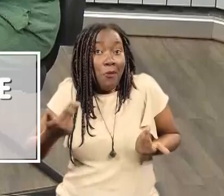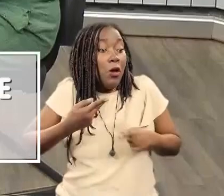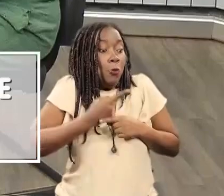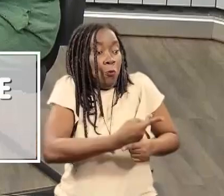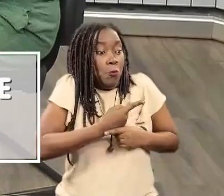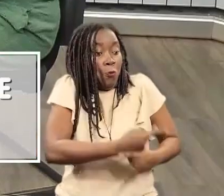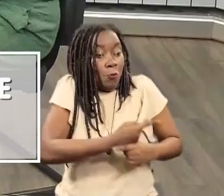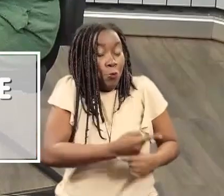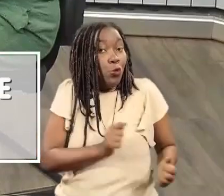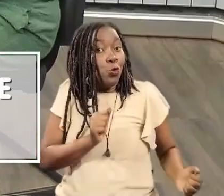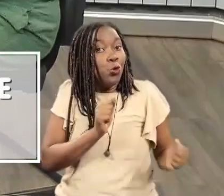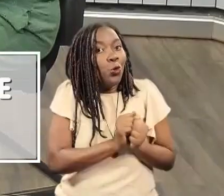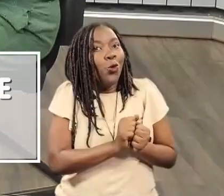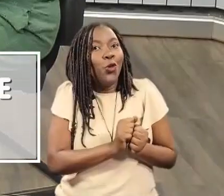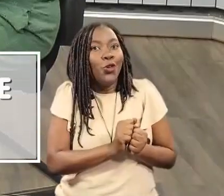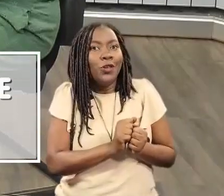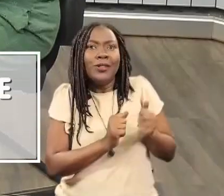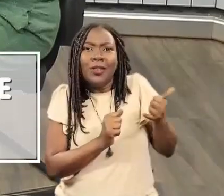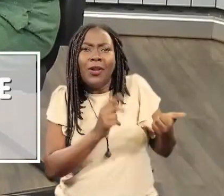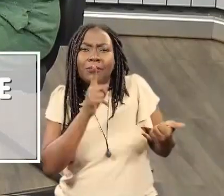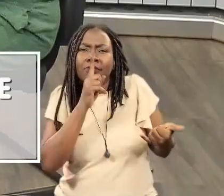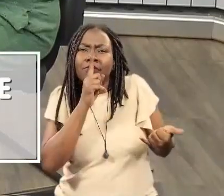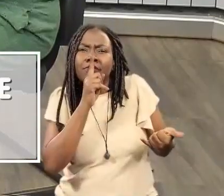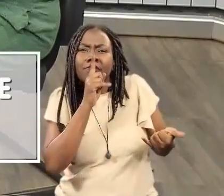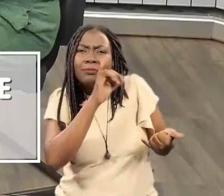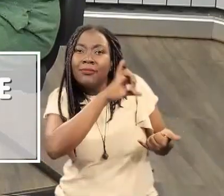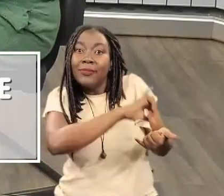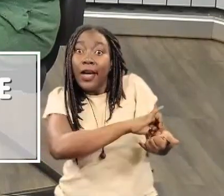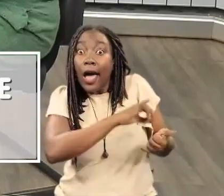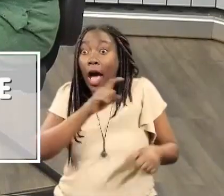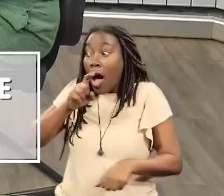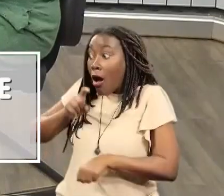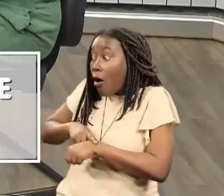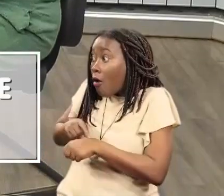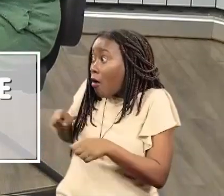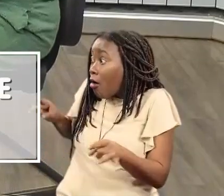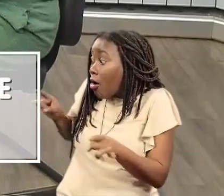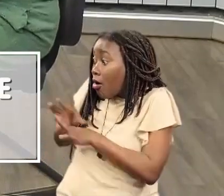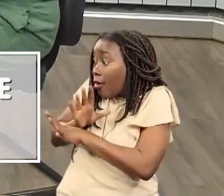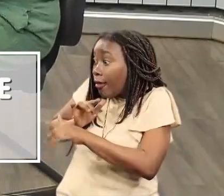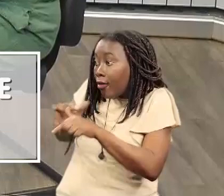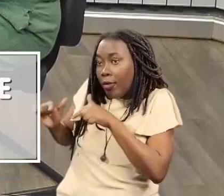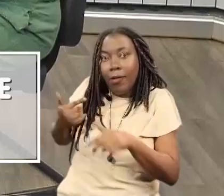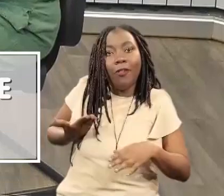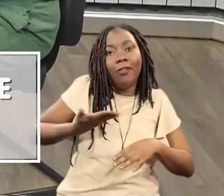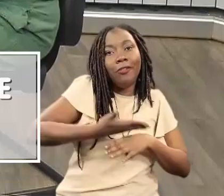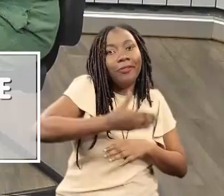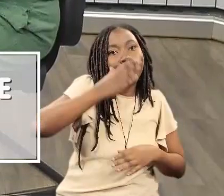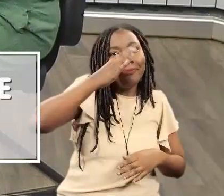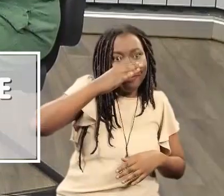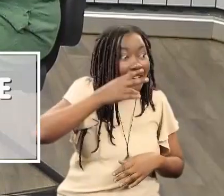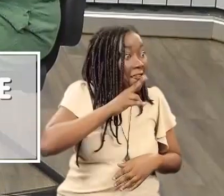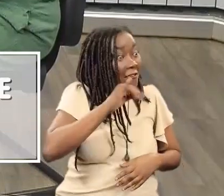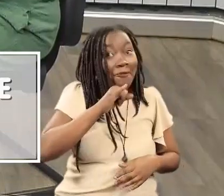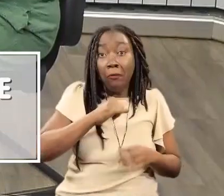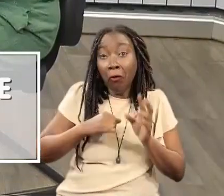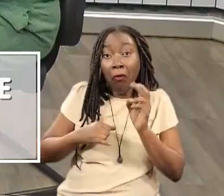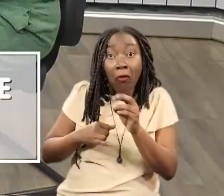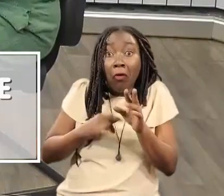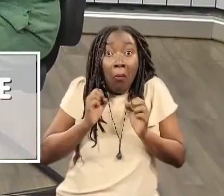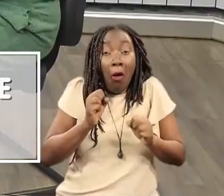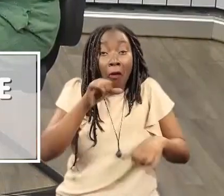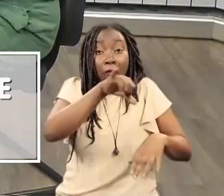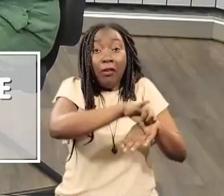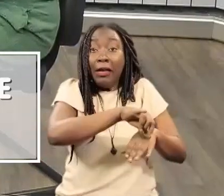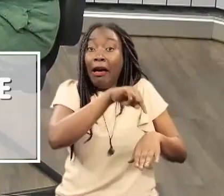estar com ele. O meu celular tá ali paradinho. A hora que terminar aqui, eu vou olhar para ver se alguém... Vou. Exato. Então, ele pode ficar ali